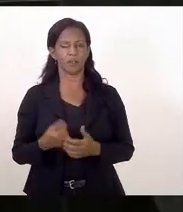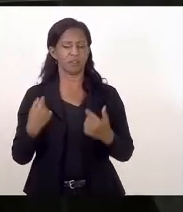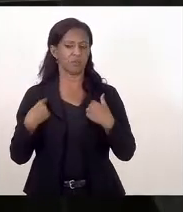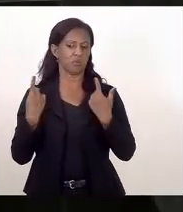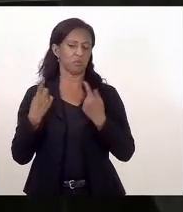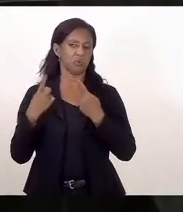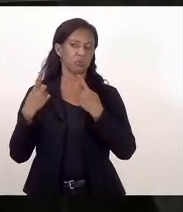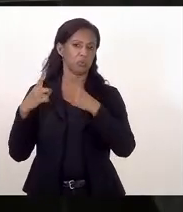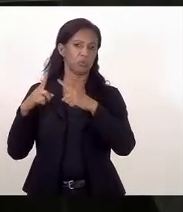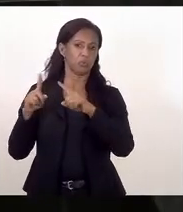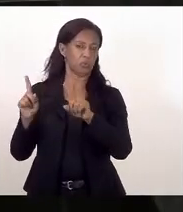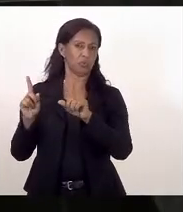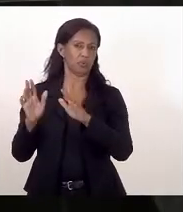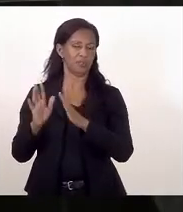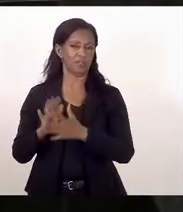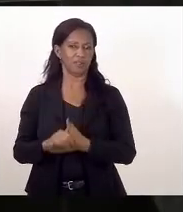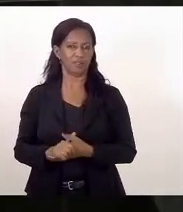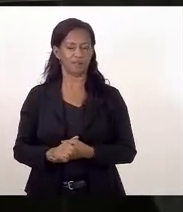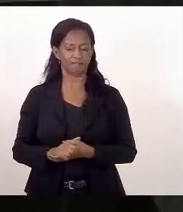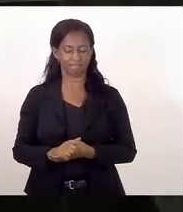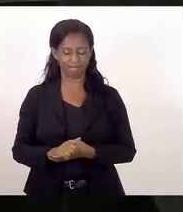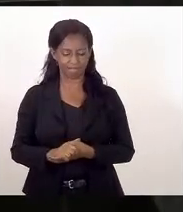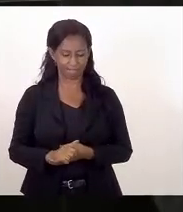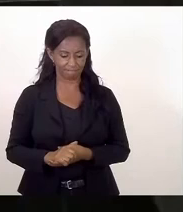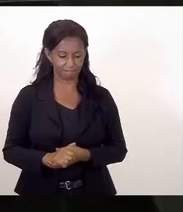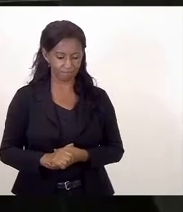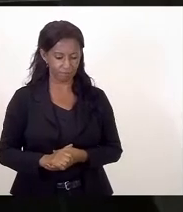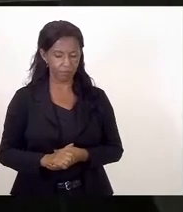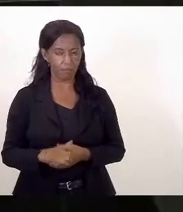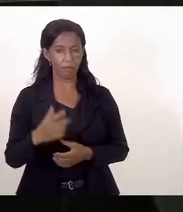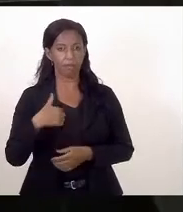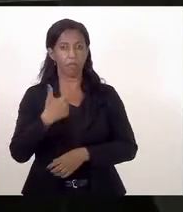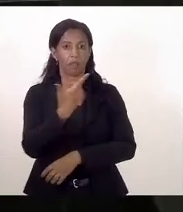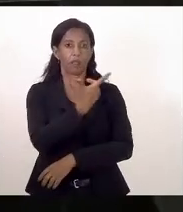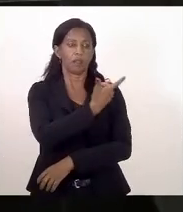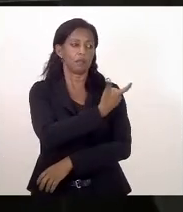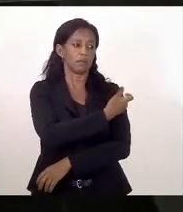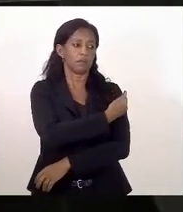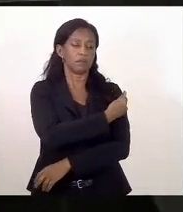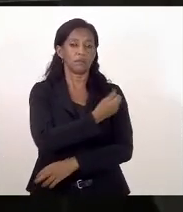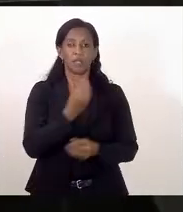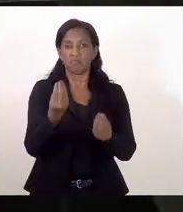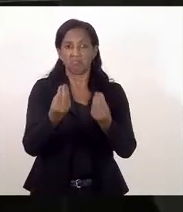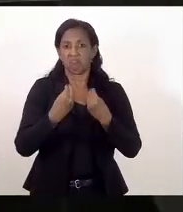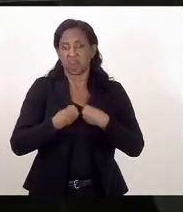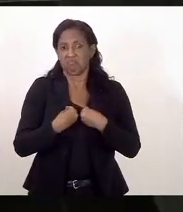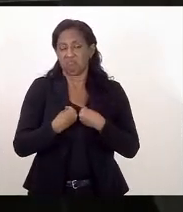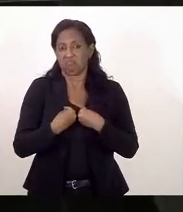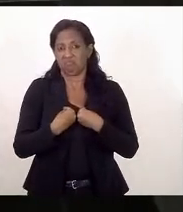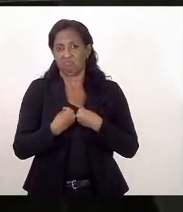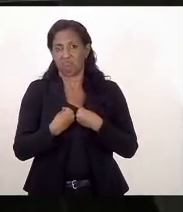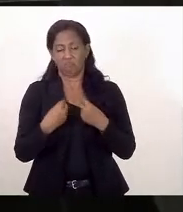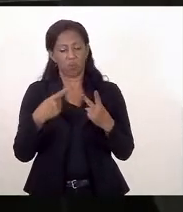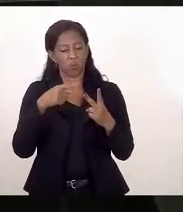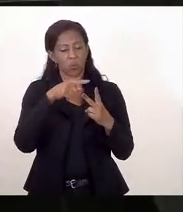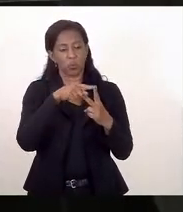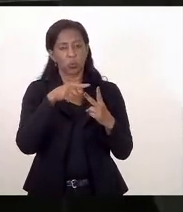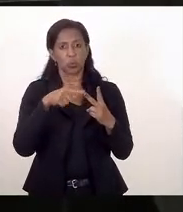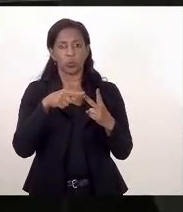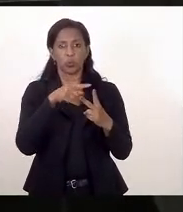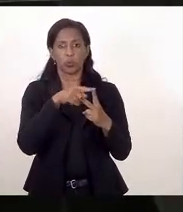sommelier de vacina, tomei a vacina que me foi dada. Duas doses